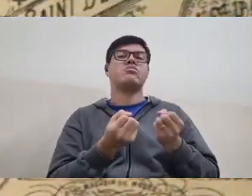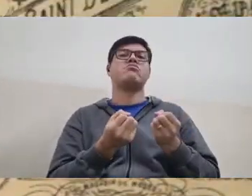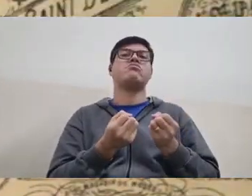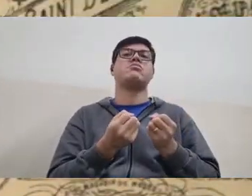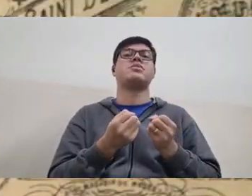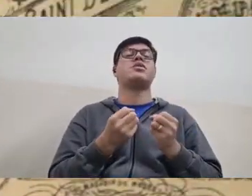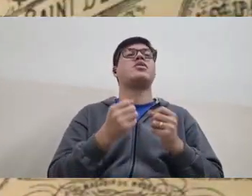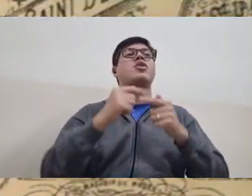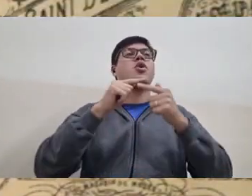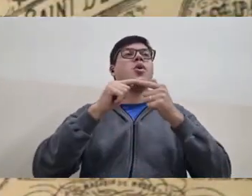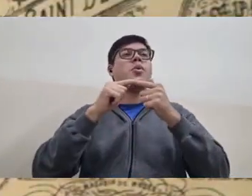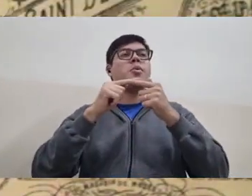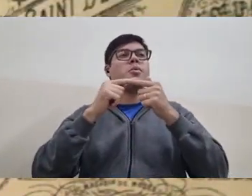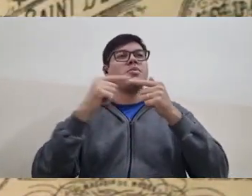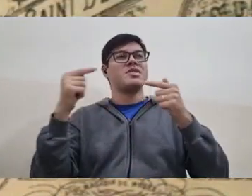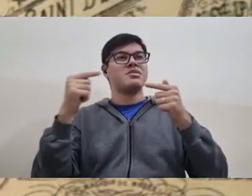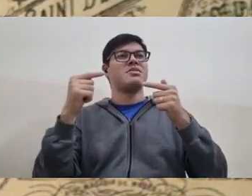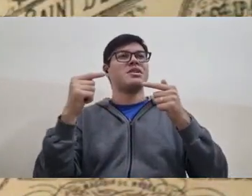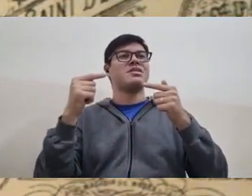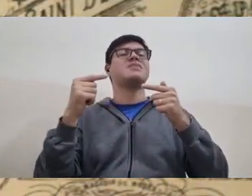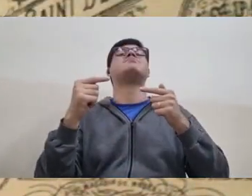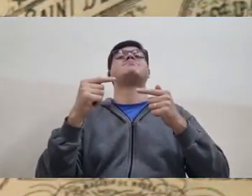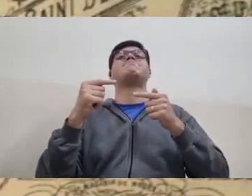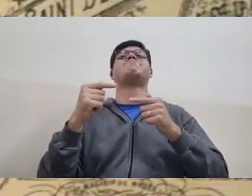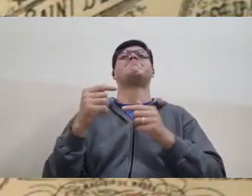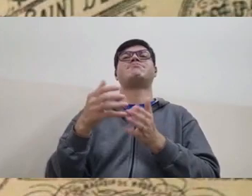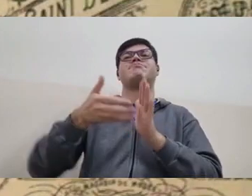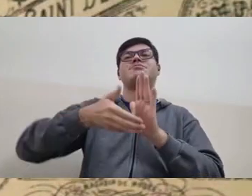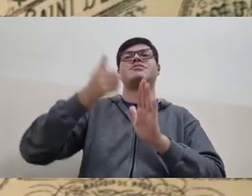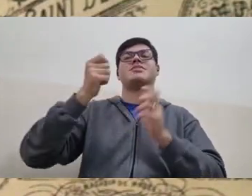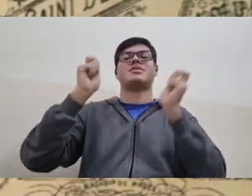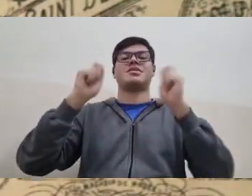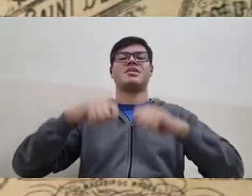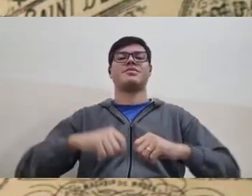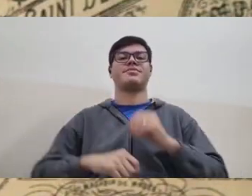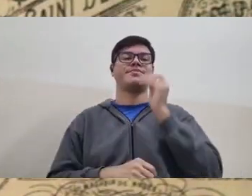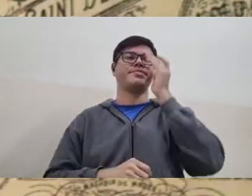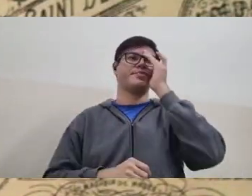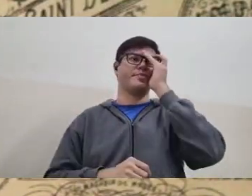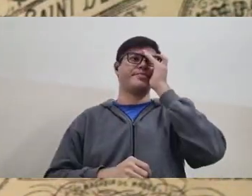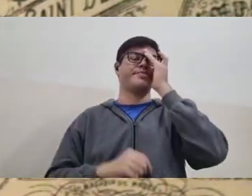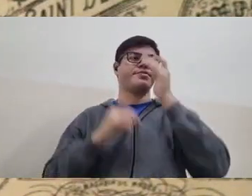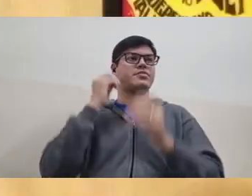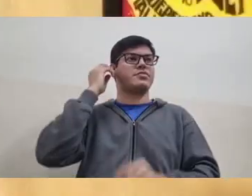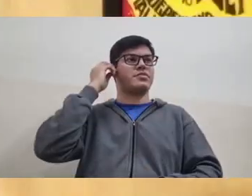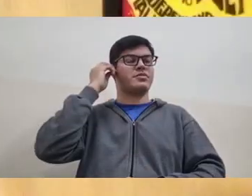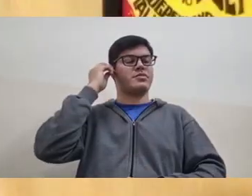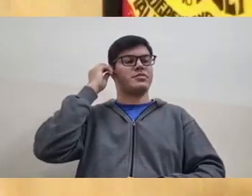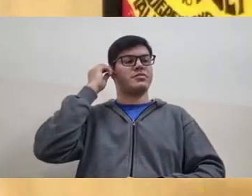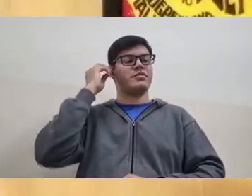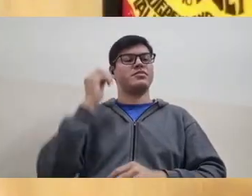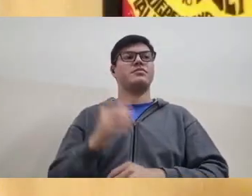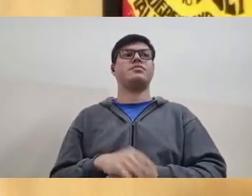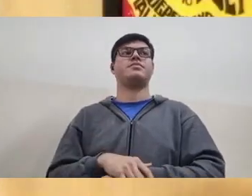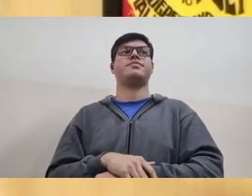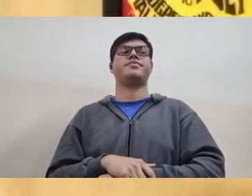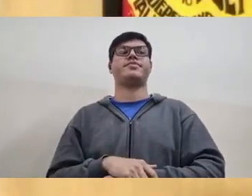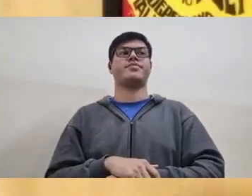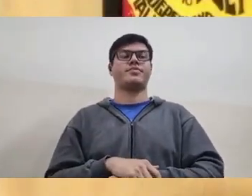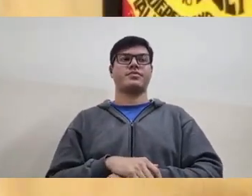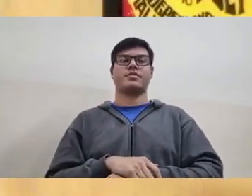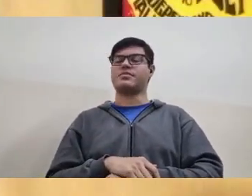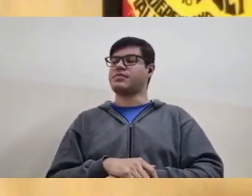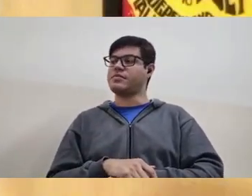uma semana e meia, já tem a resposta, se é positivo ou se é negativo. Um outro detalhe, já que nós estamos nas